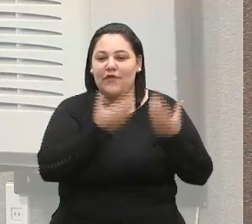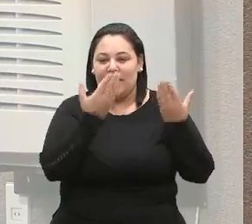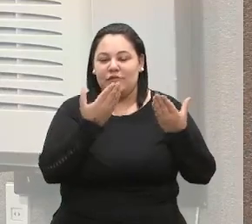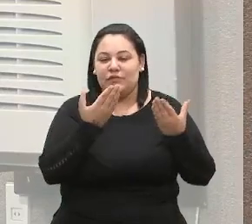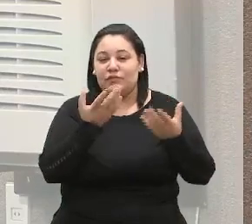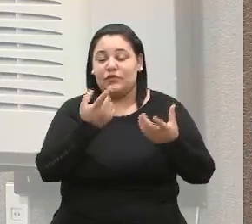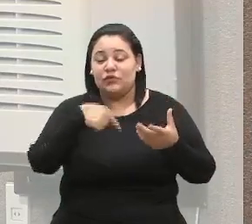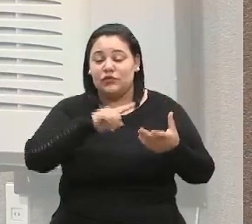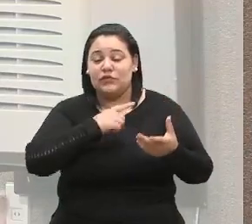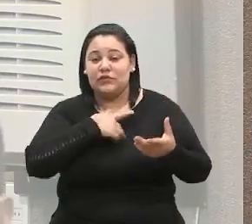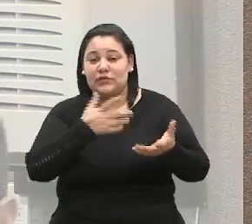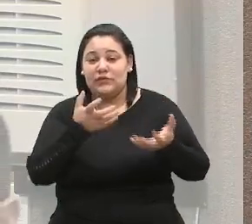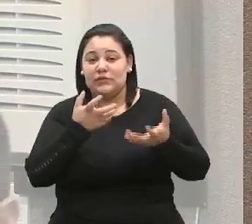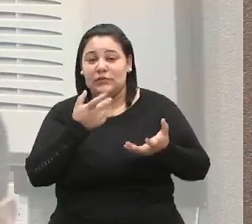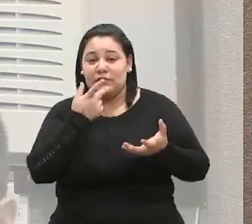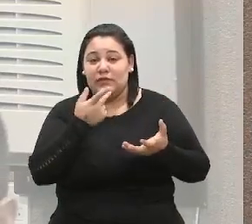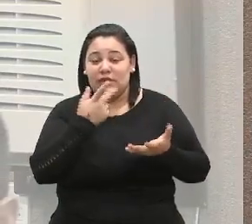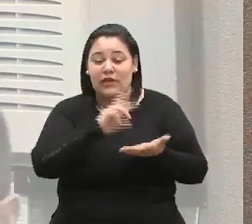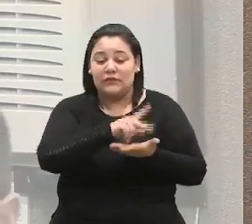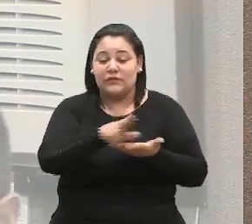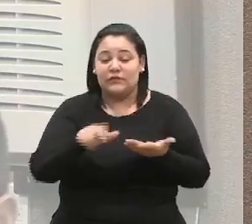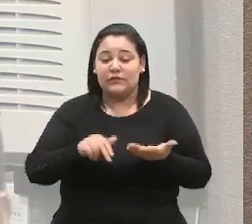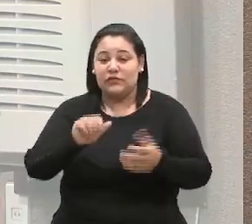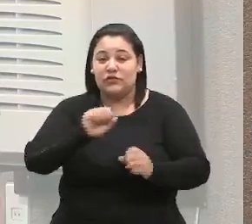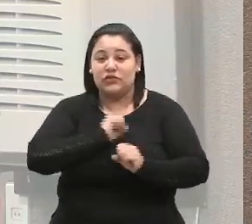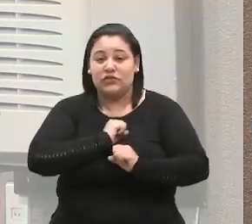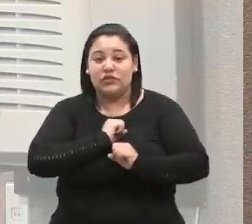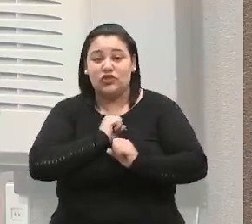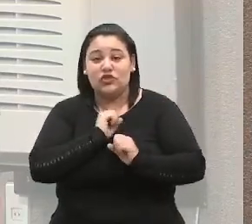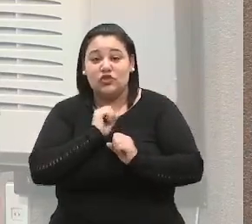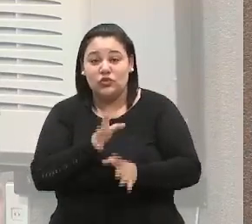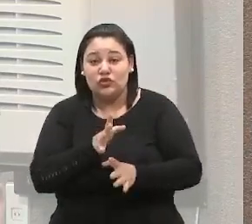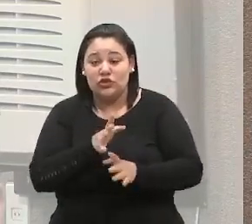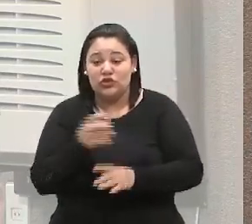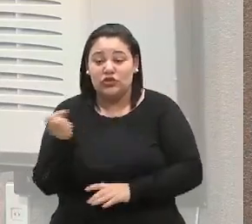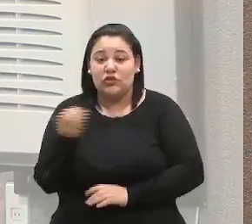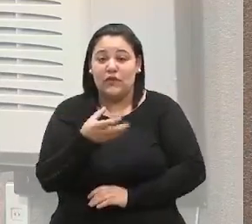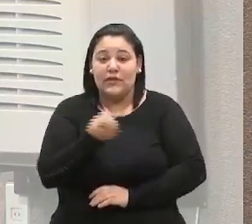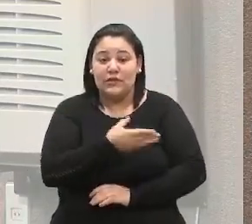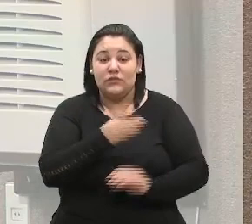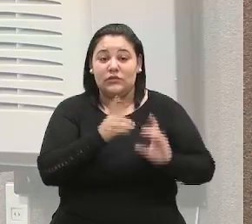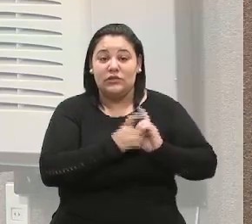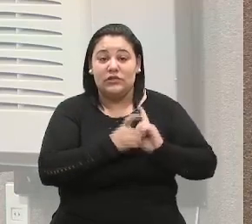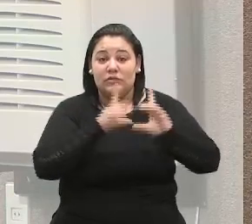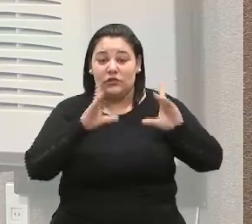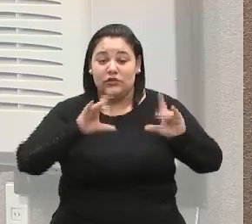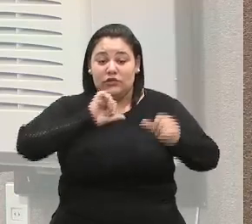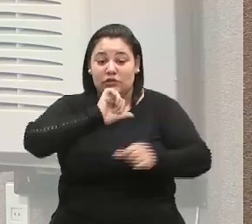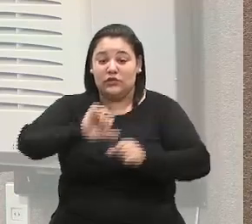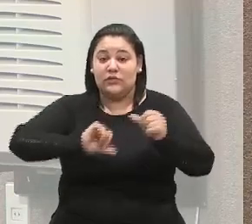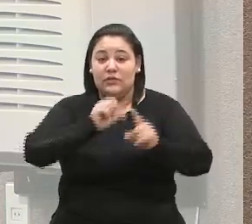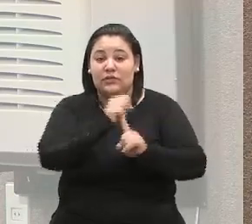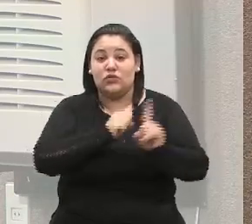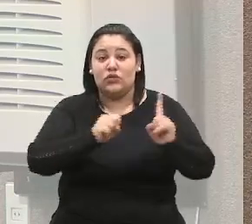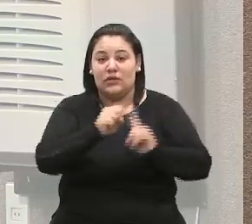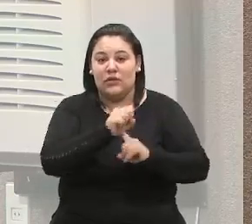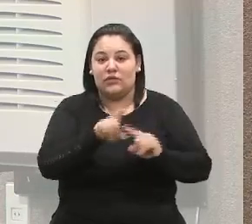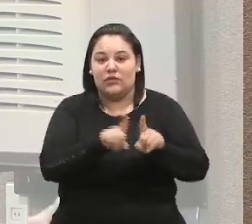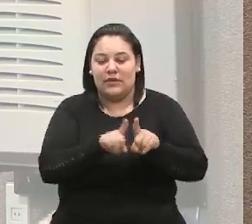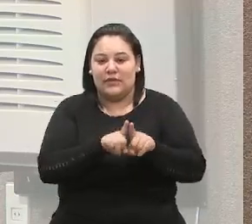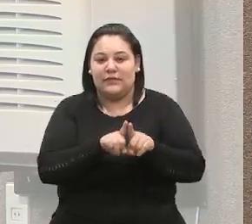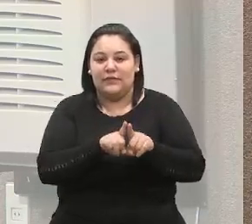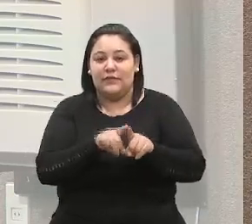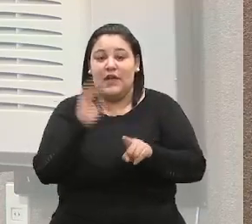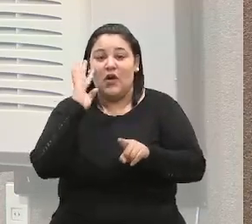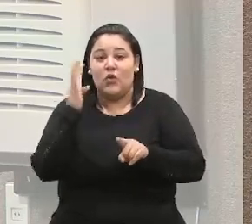a diversidade de iniciativas de inovação democrática e transformação social que vem surgindo